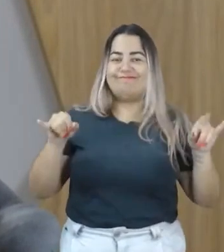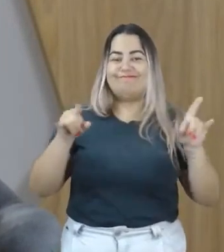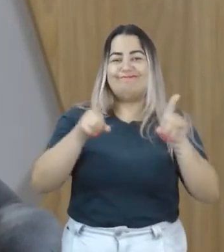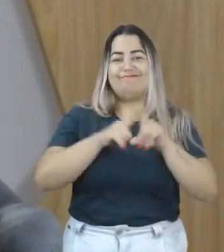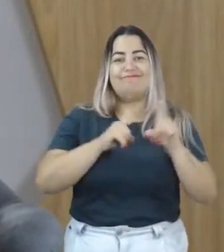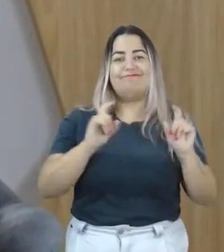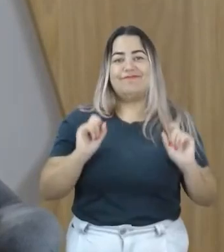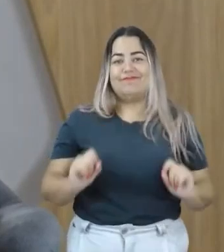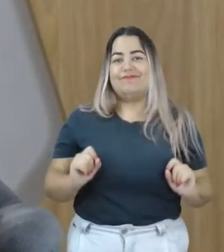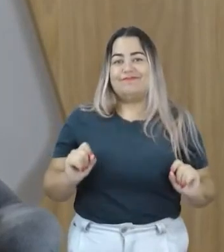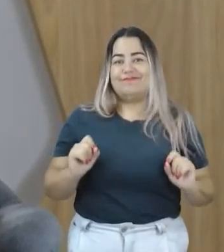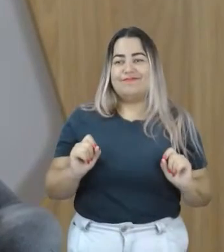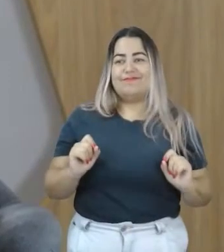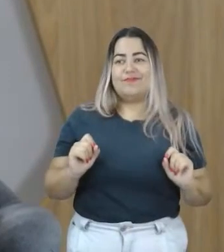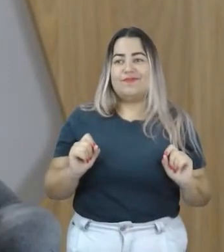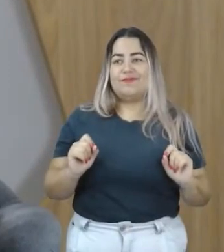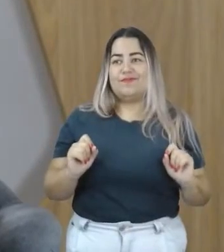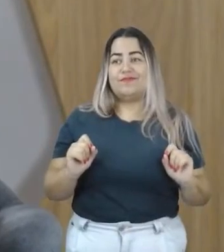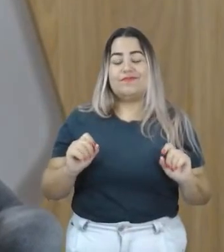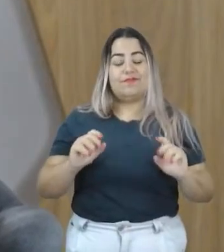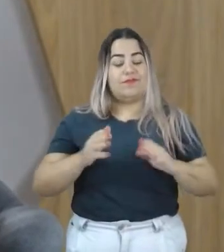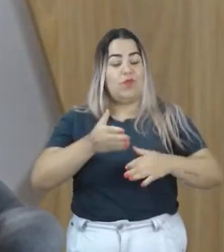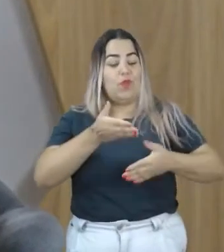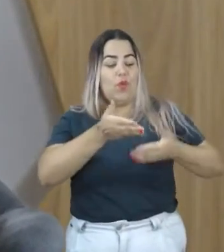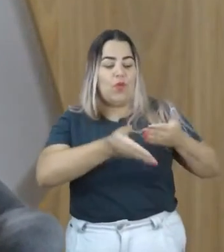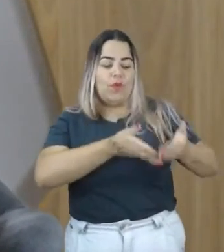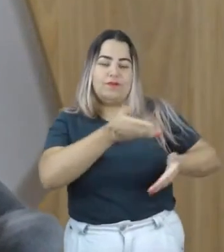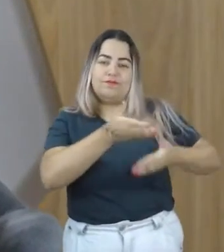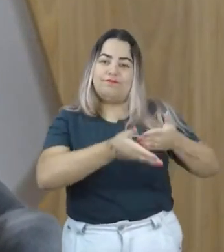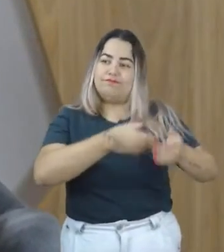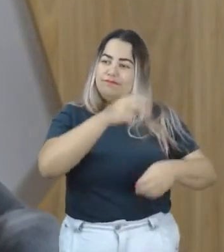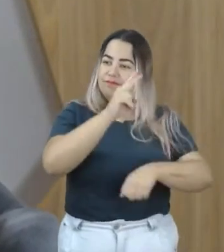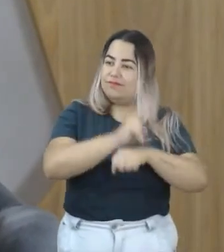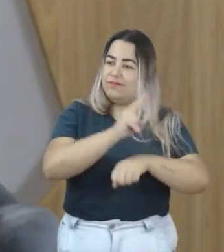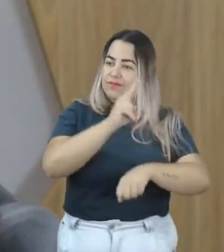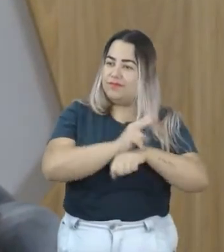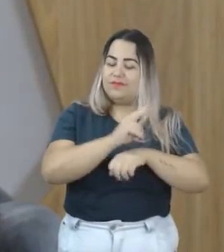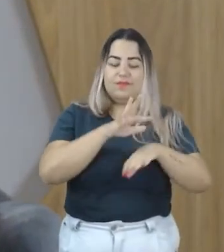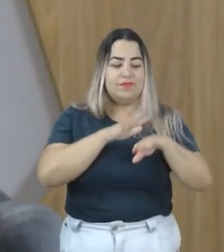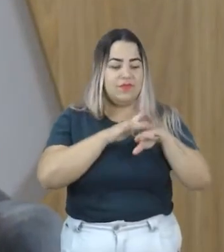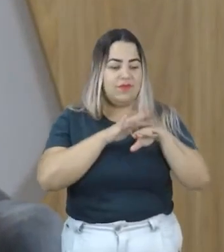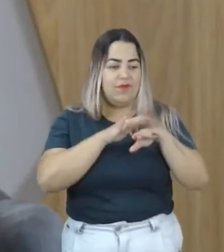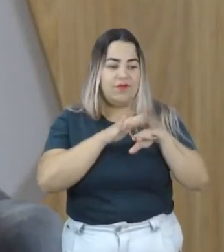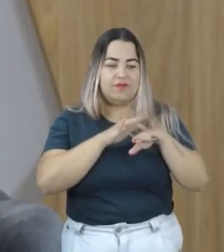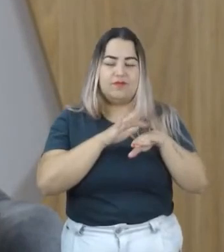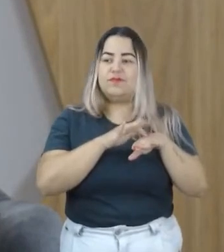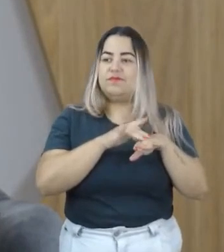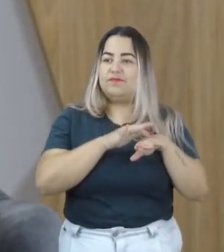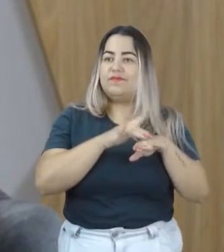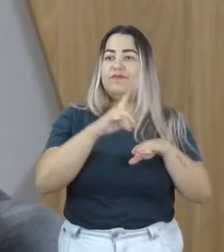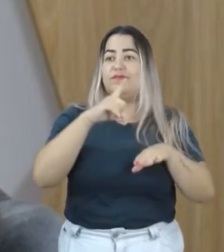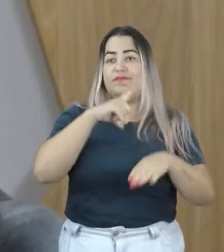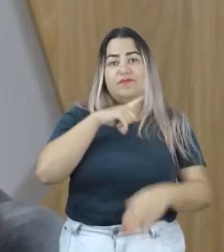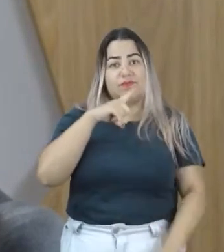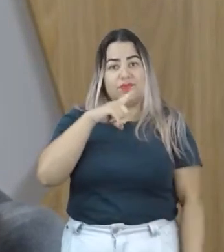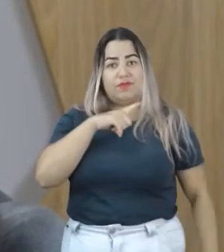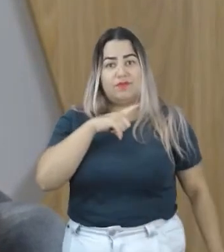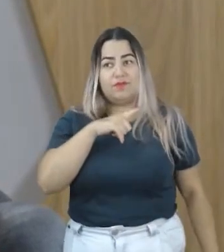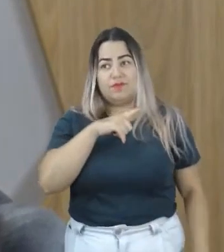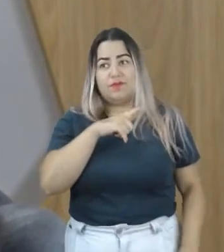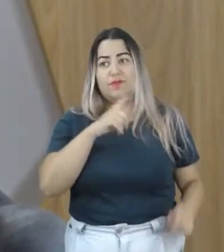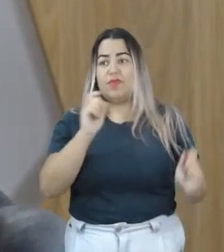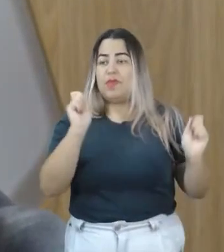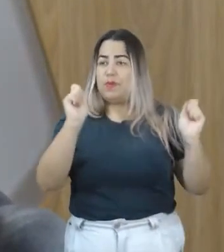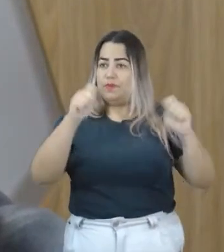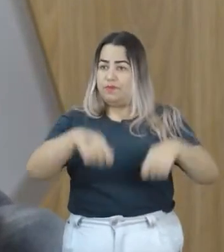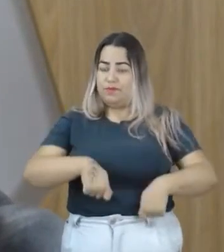família, para os cuidados necessários e a prevenção de doenças. Temos doenças que precisam de